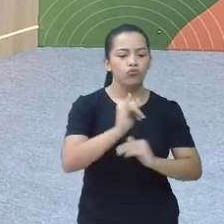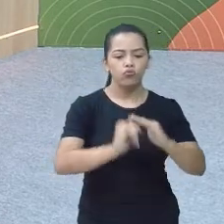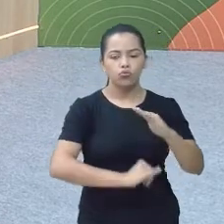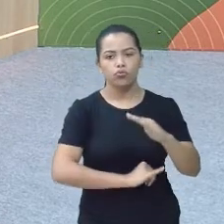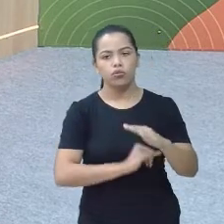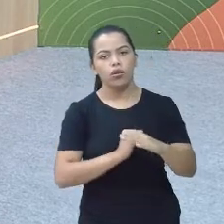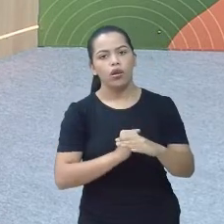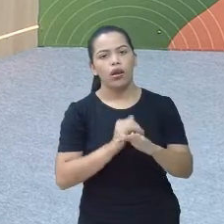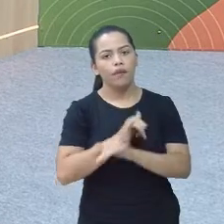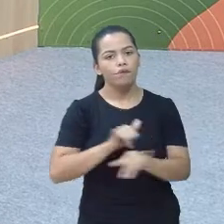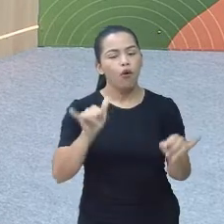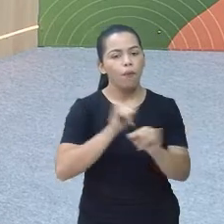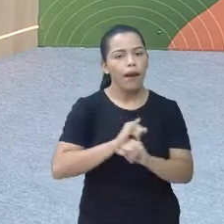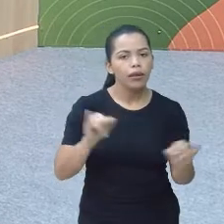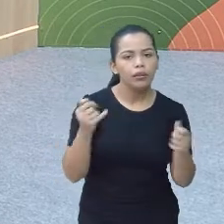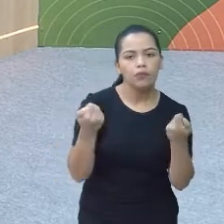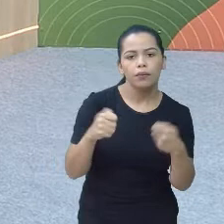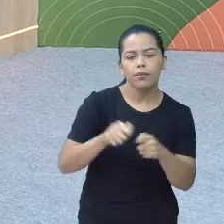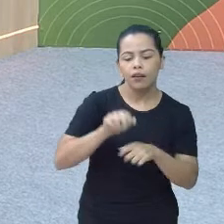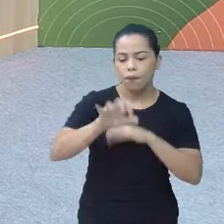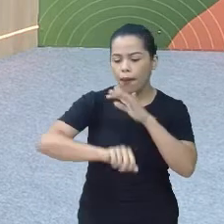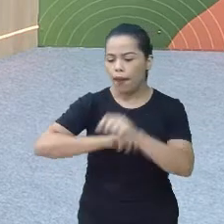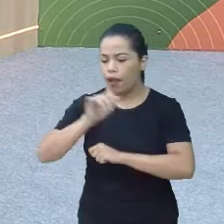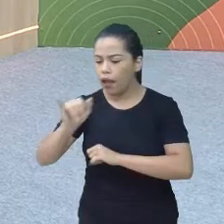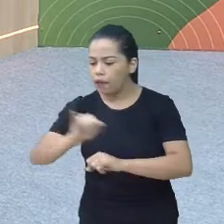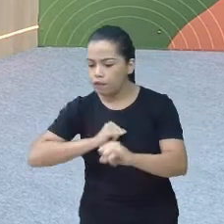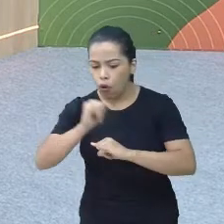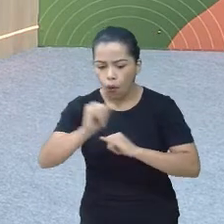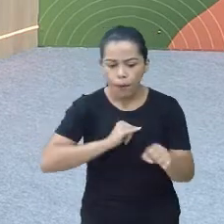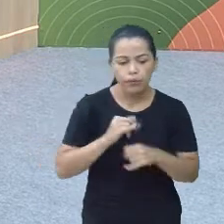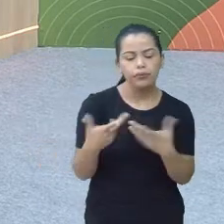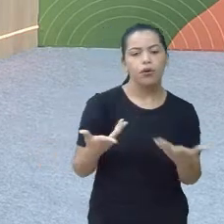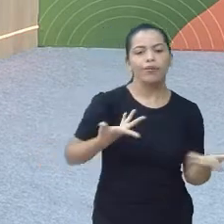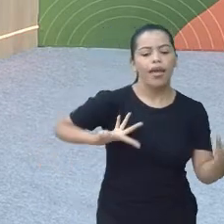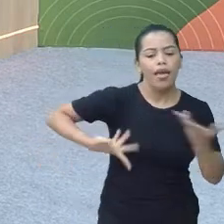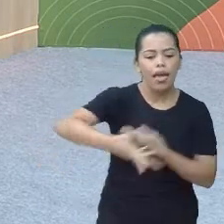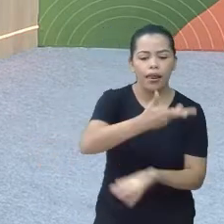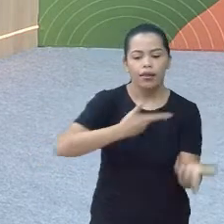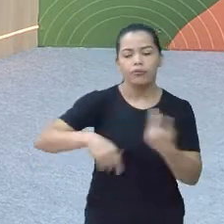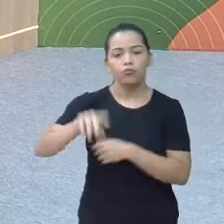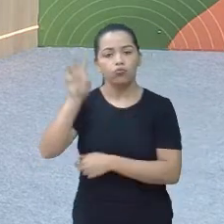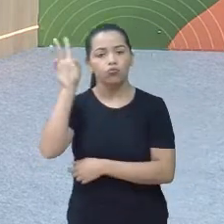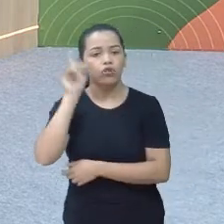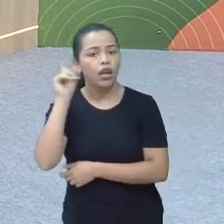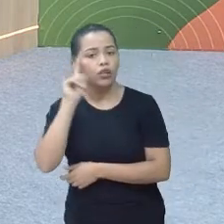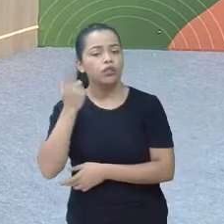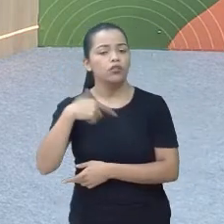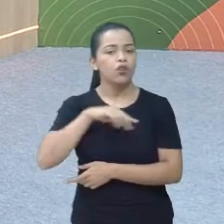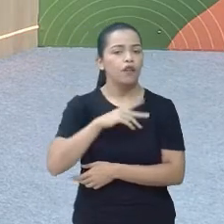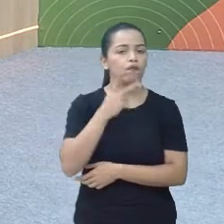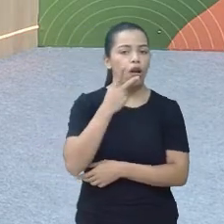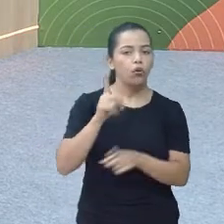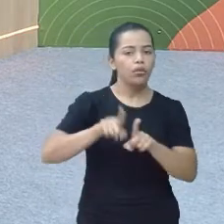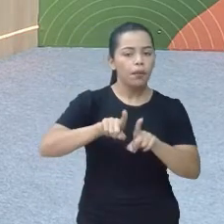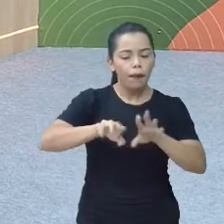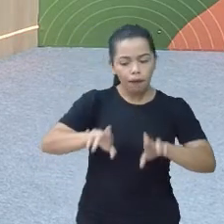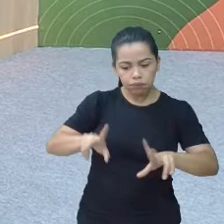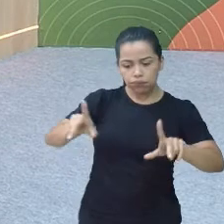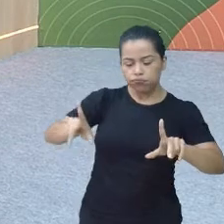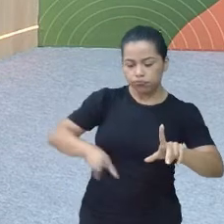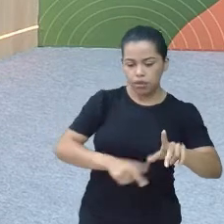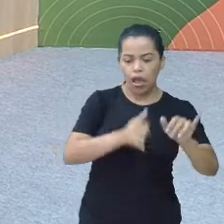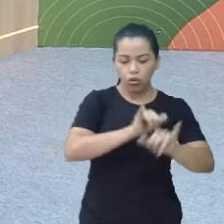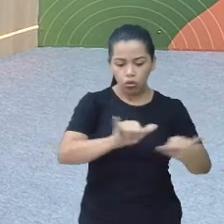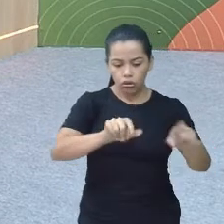que vai precisar fazer coleta de dados, é um texto que se relaciona muito com o cotidiano. A gente também falou da diferença entre a notícia